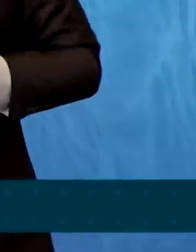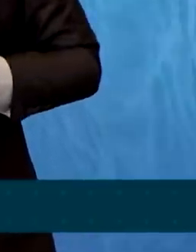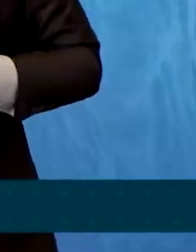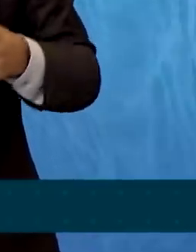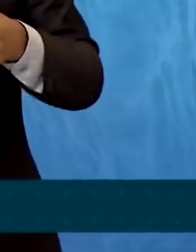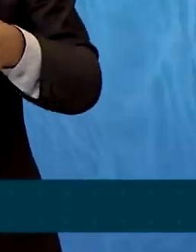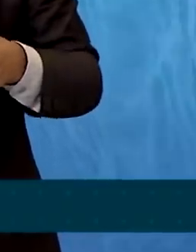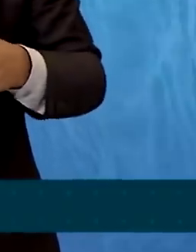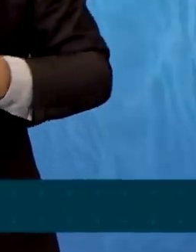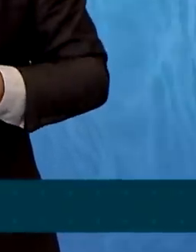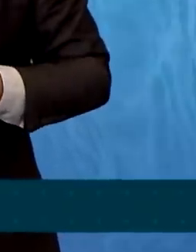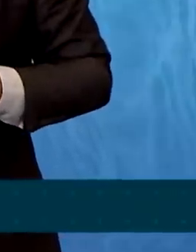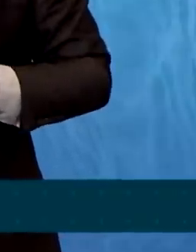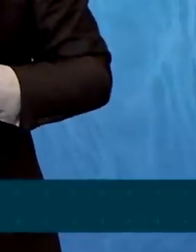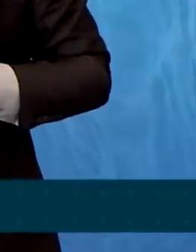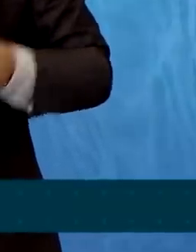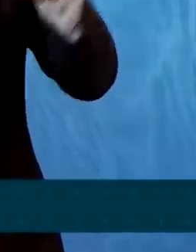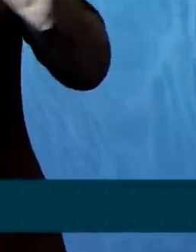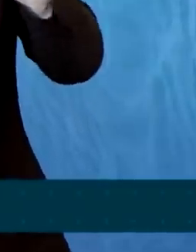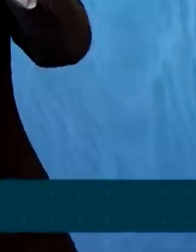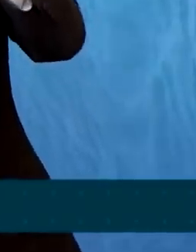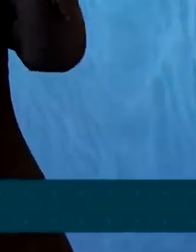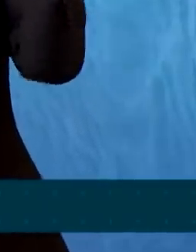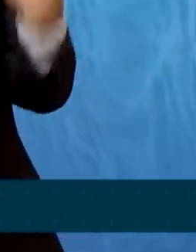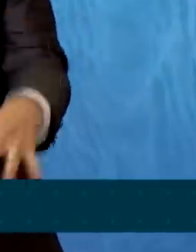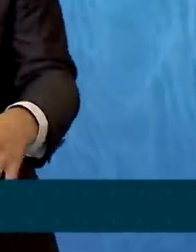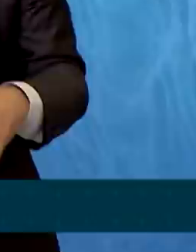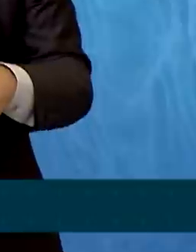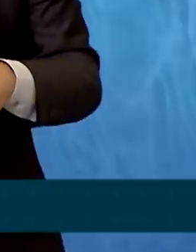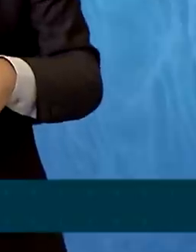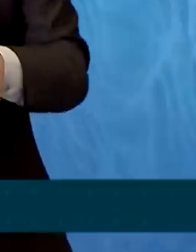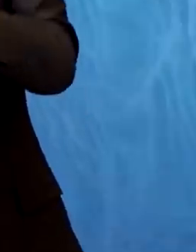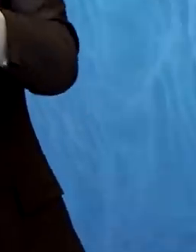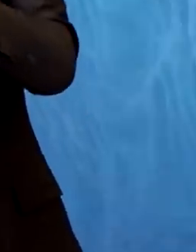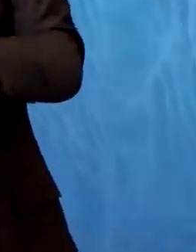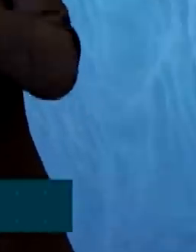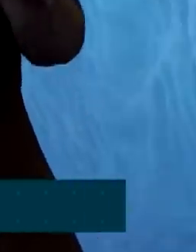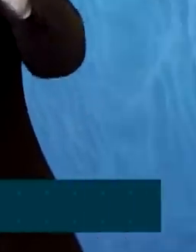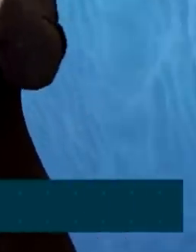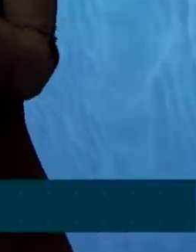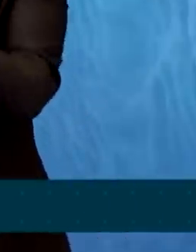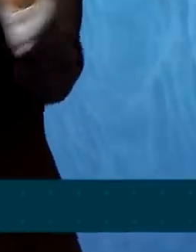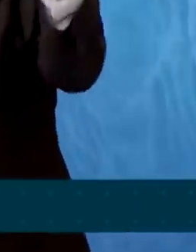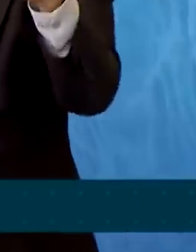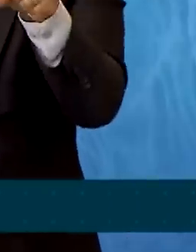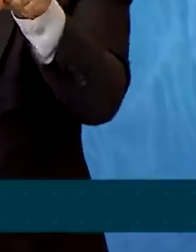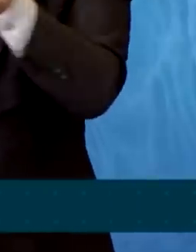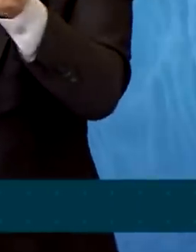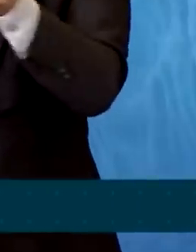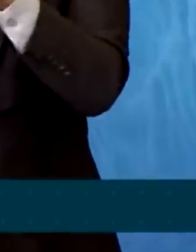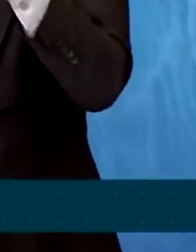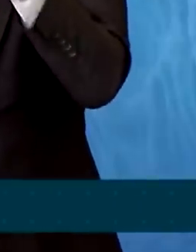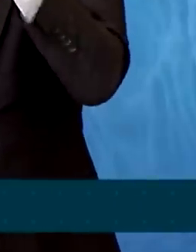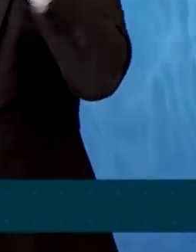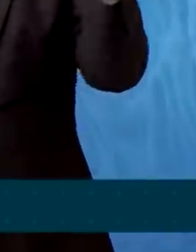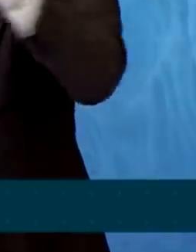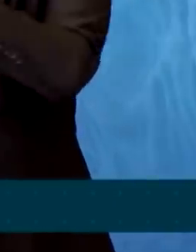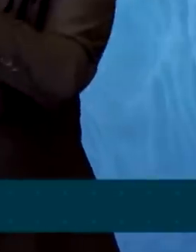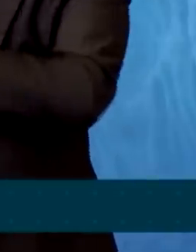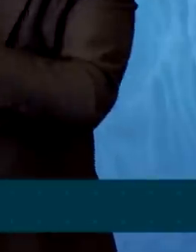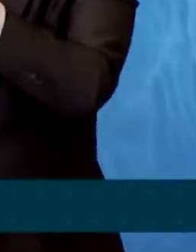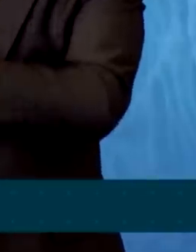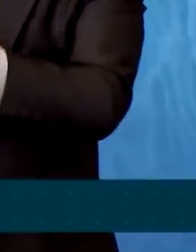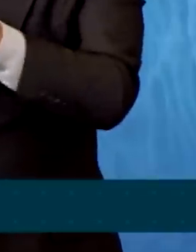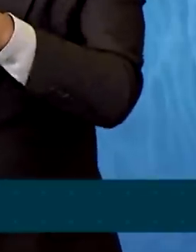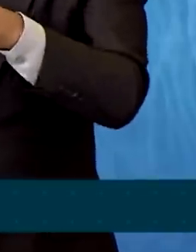suficientes não apenas para garantir o abastecimento da população como também para ampliar a produção